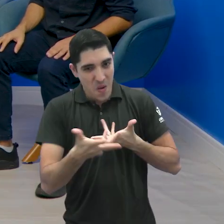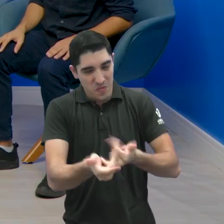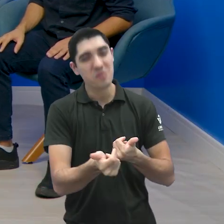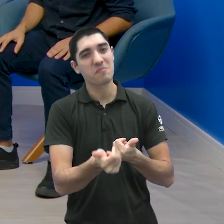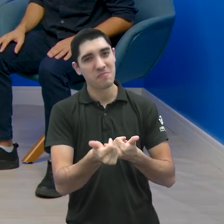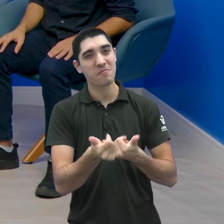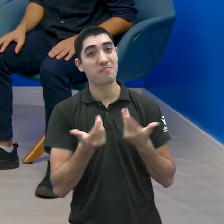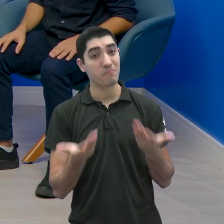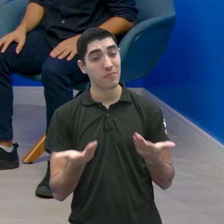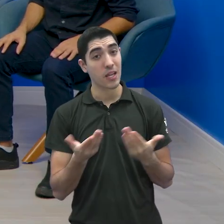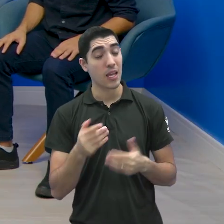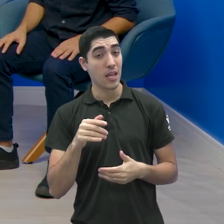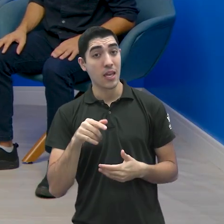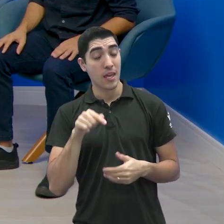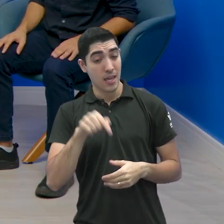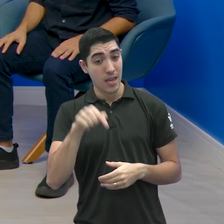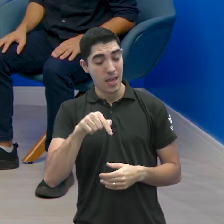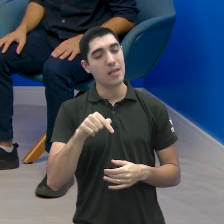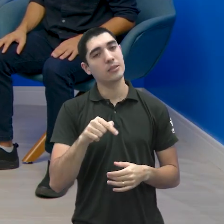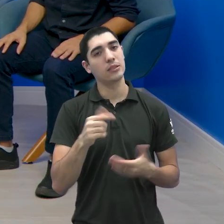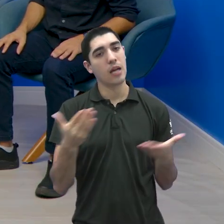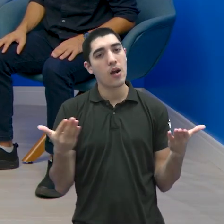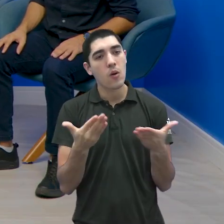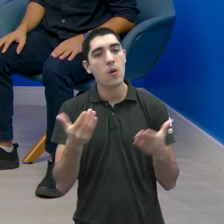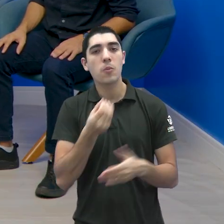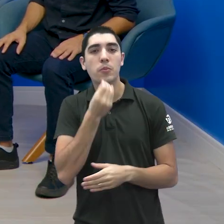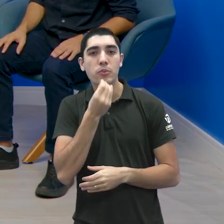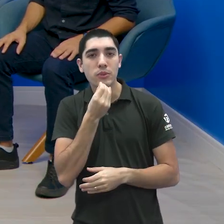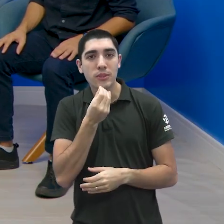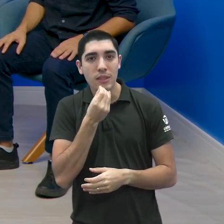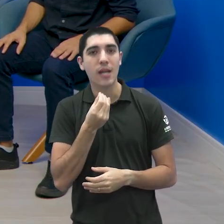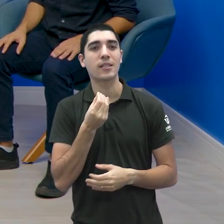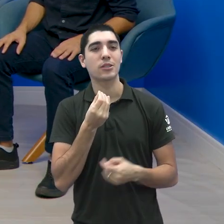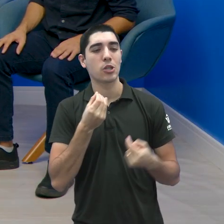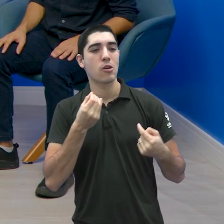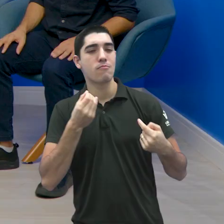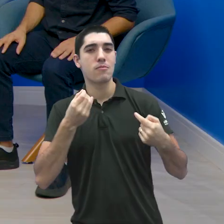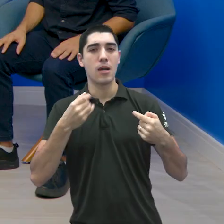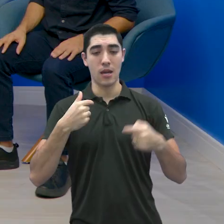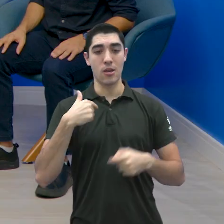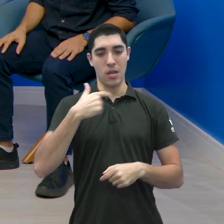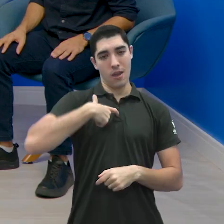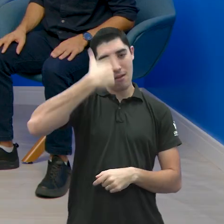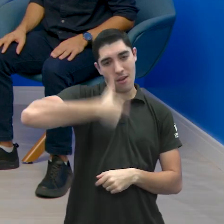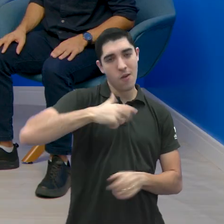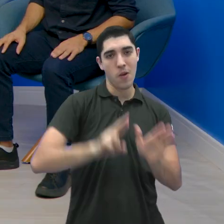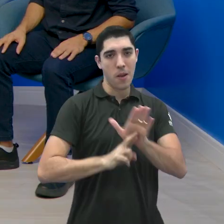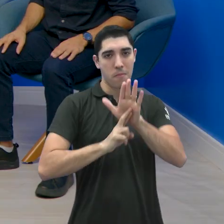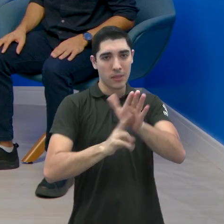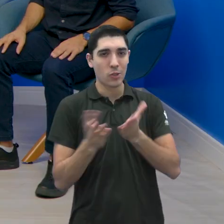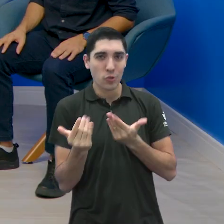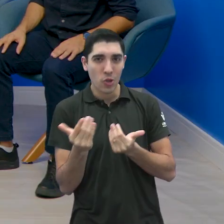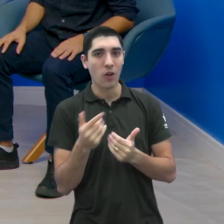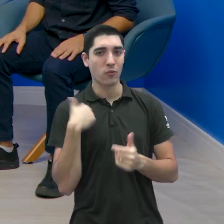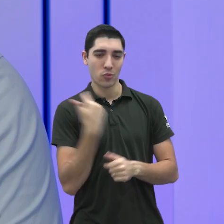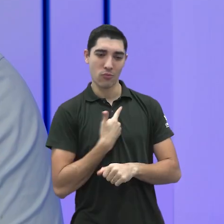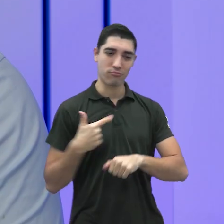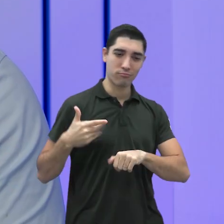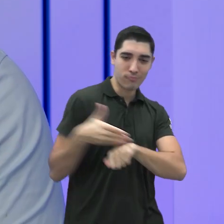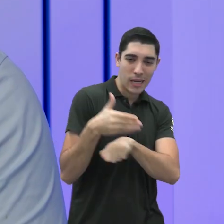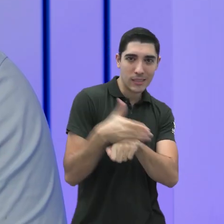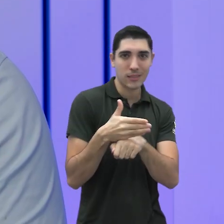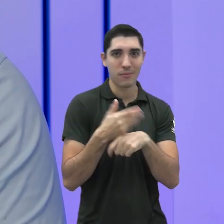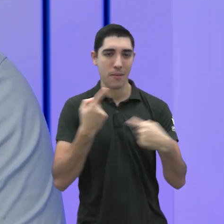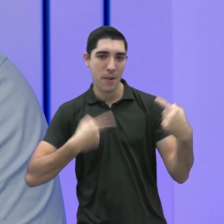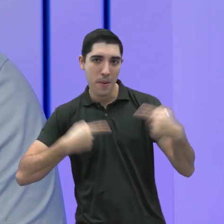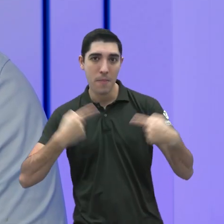convite, primeiramente, e por abrir esse espaço de fala da juventude, que hoje